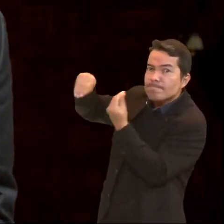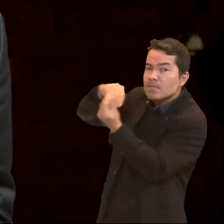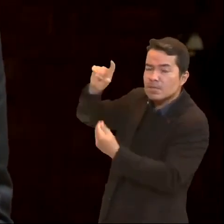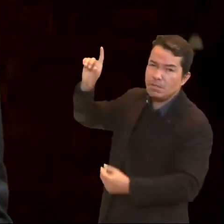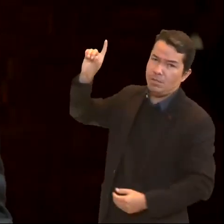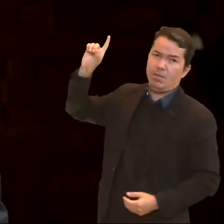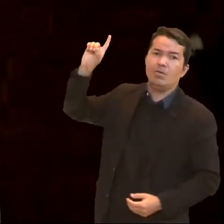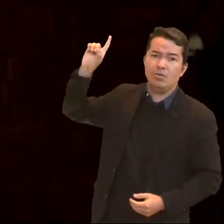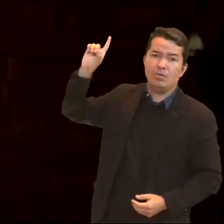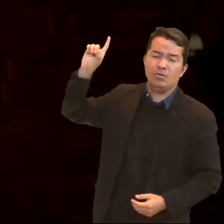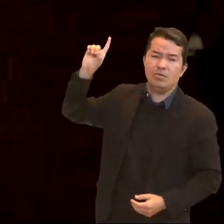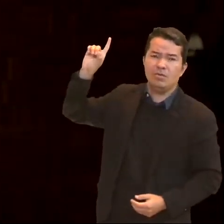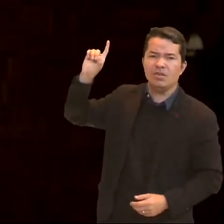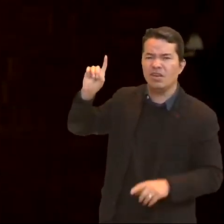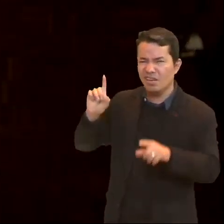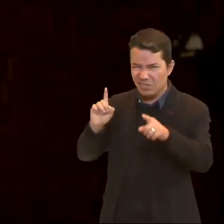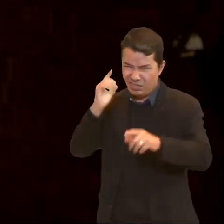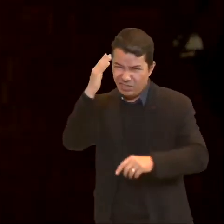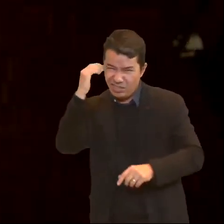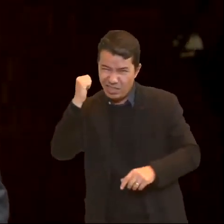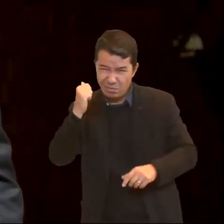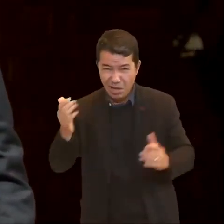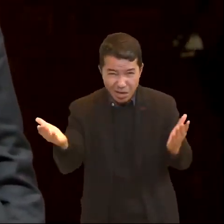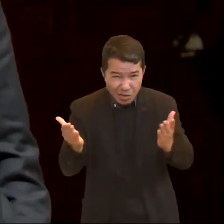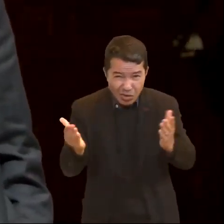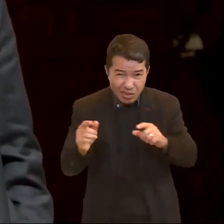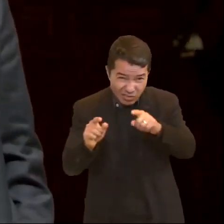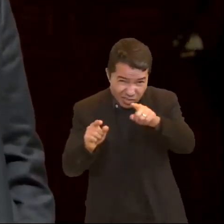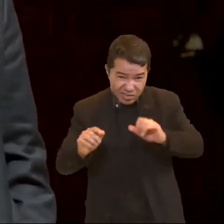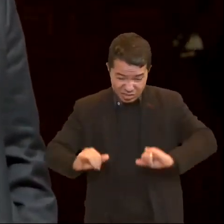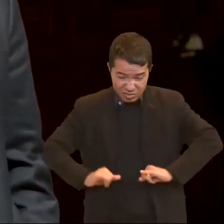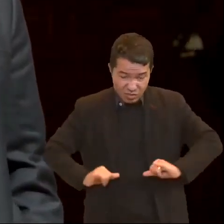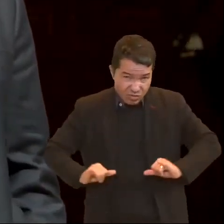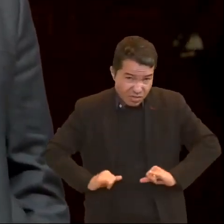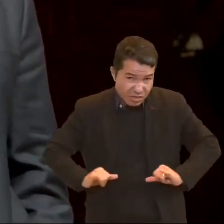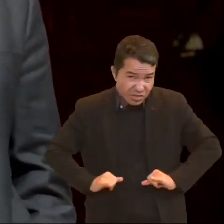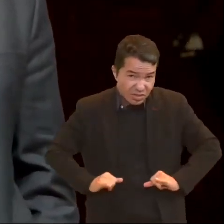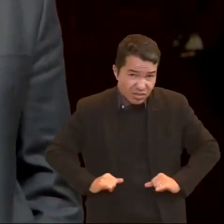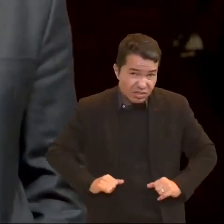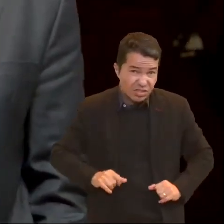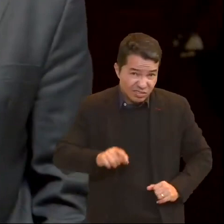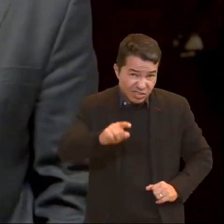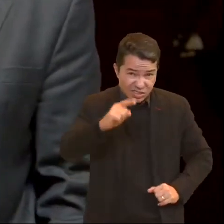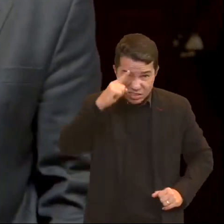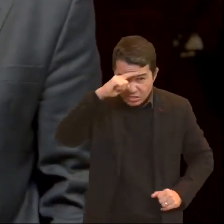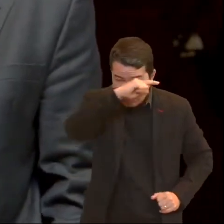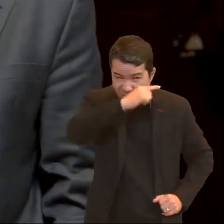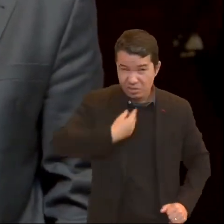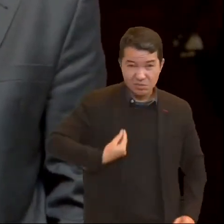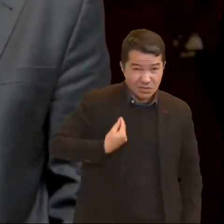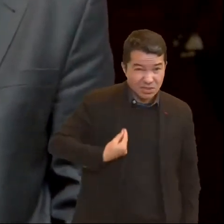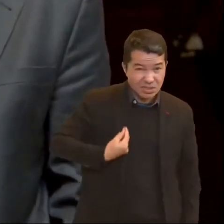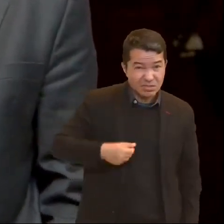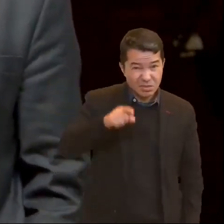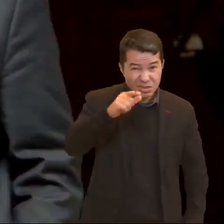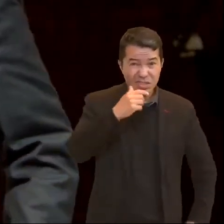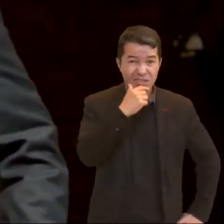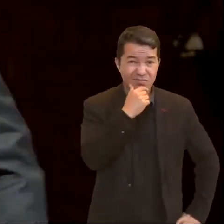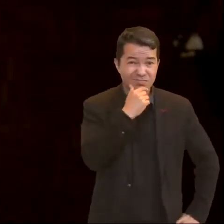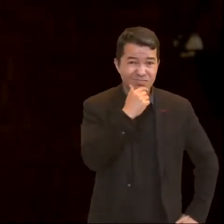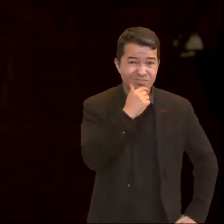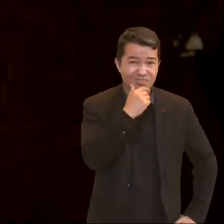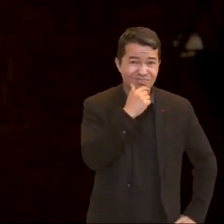Tem muita gente que está sofrendo, está dando cabeçada na vida,